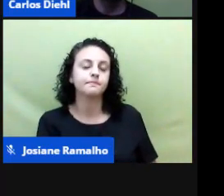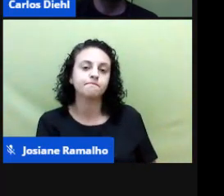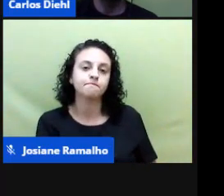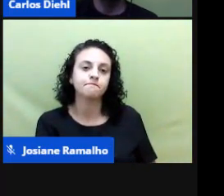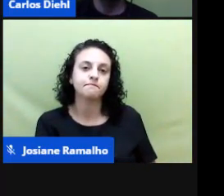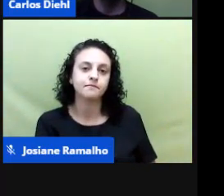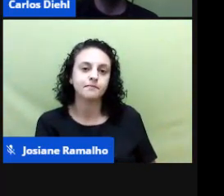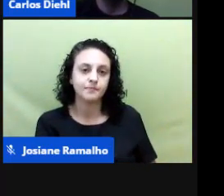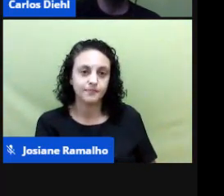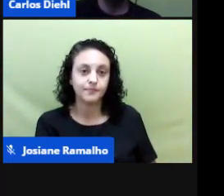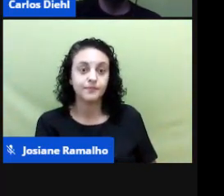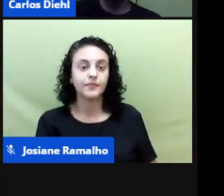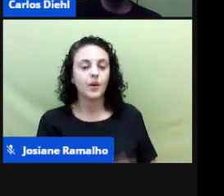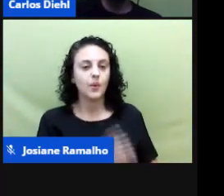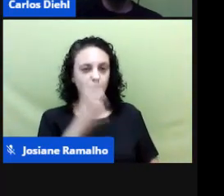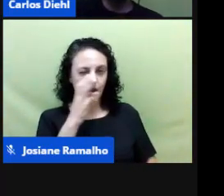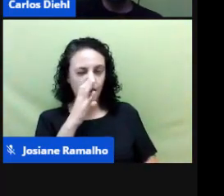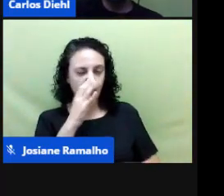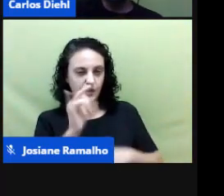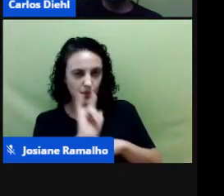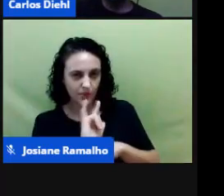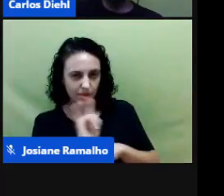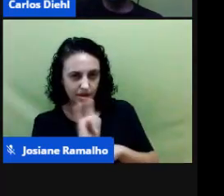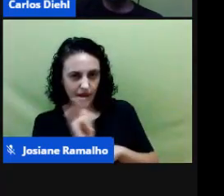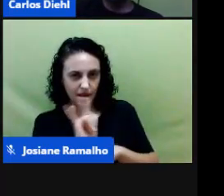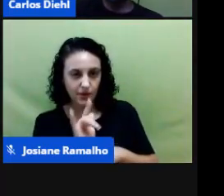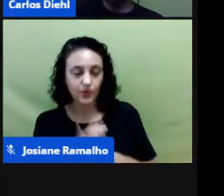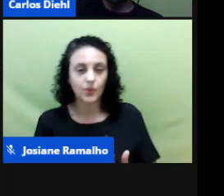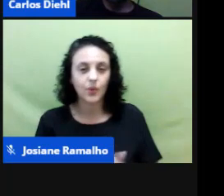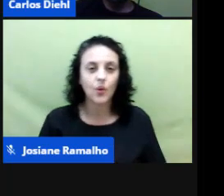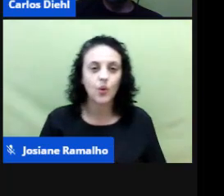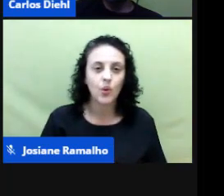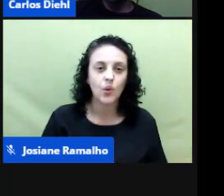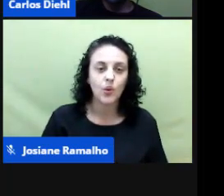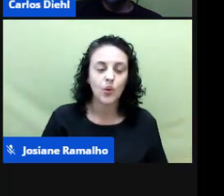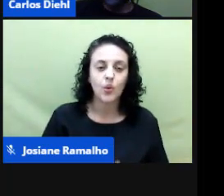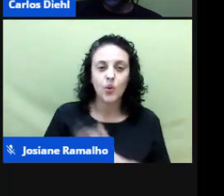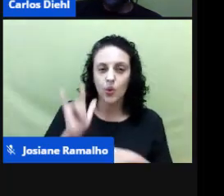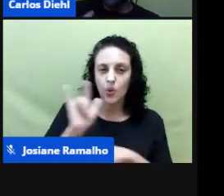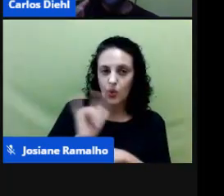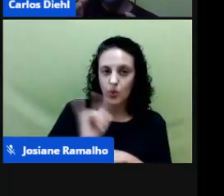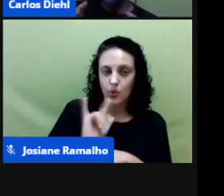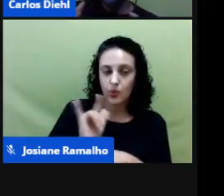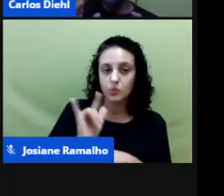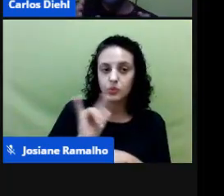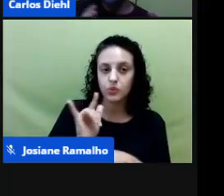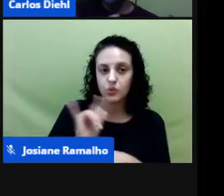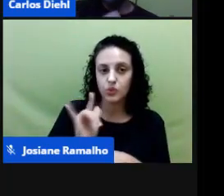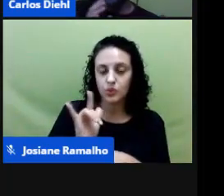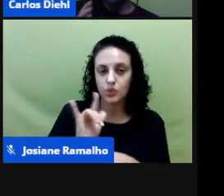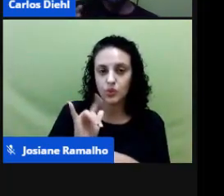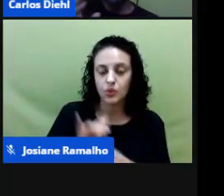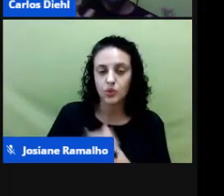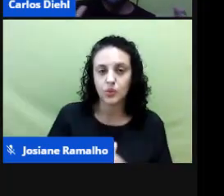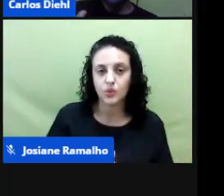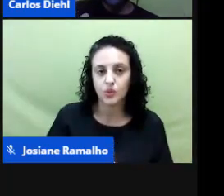Então, nesse documentário aqui, o documentarista, ele simplesmente está filmando lá. Ele pega imagens